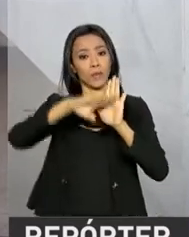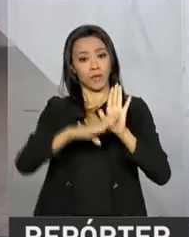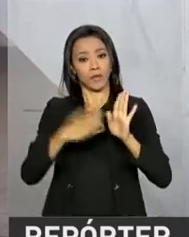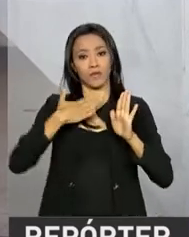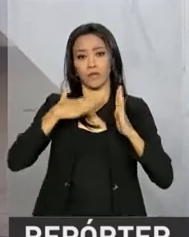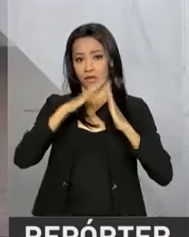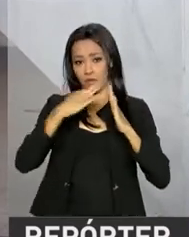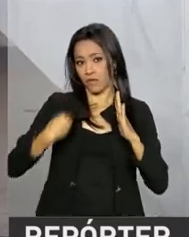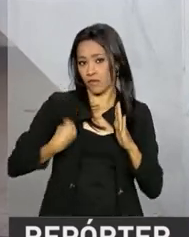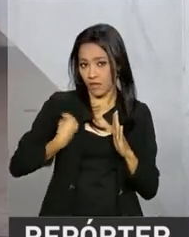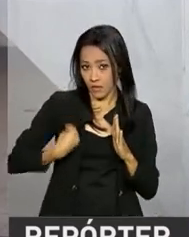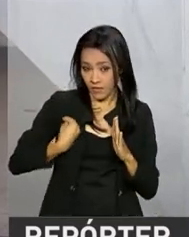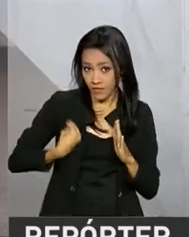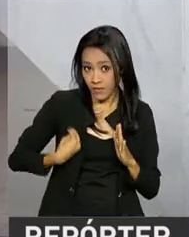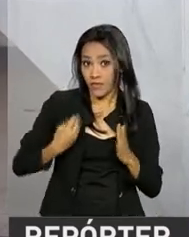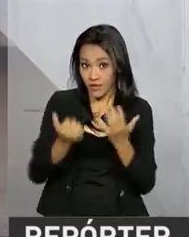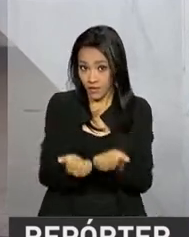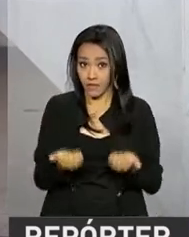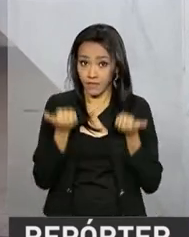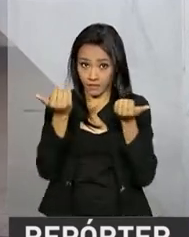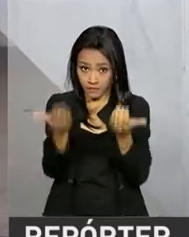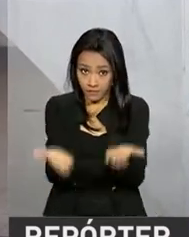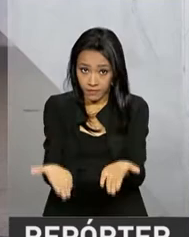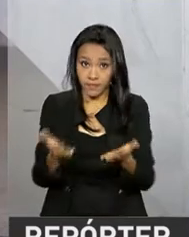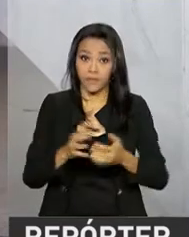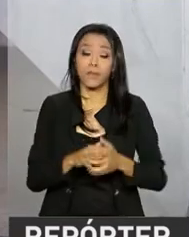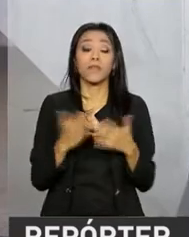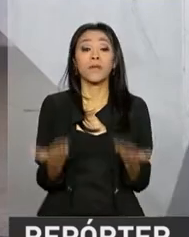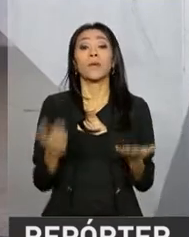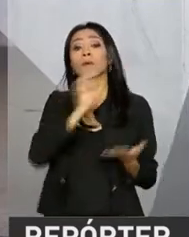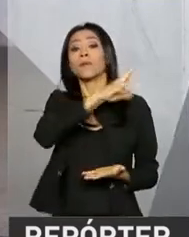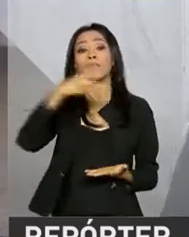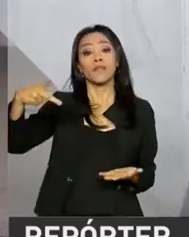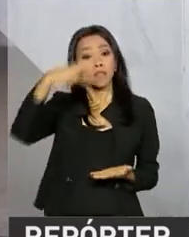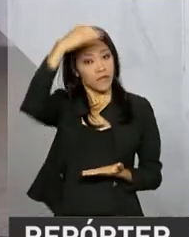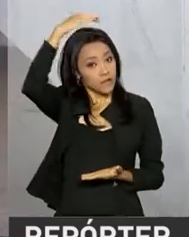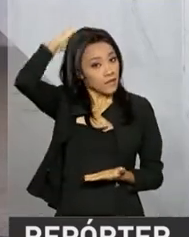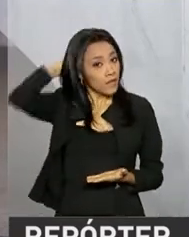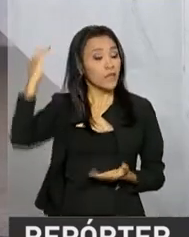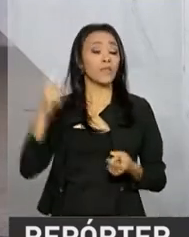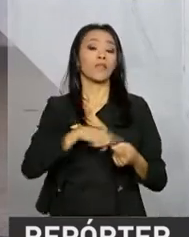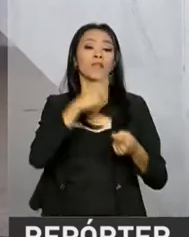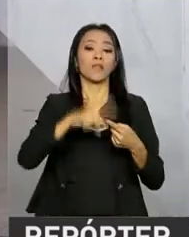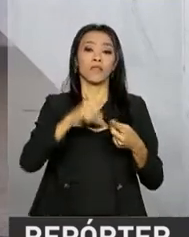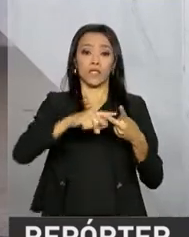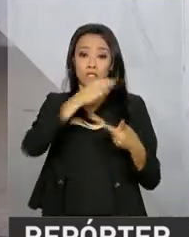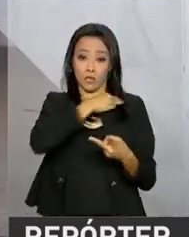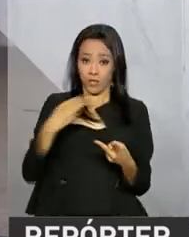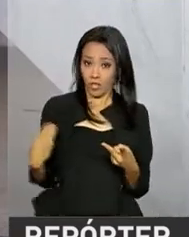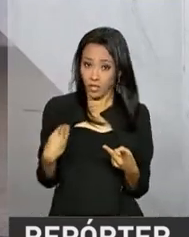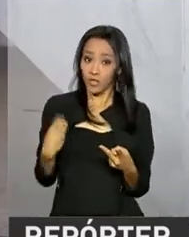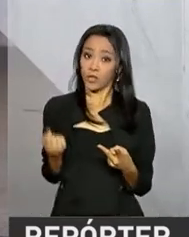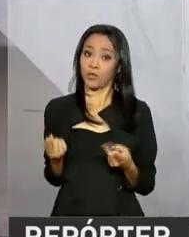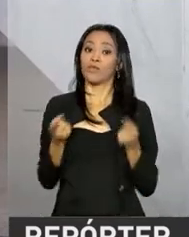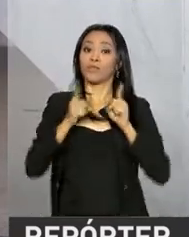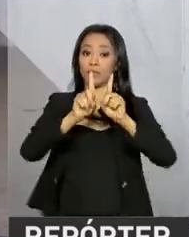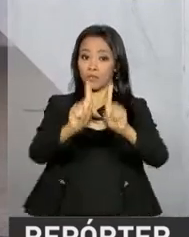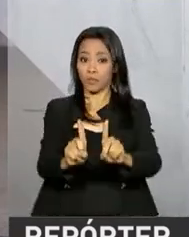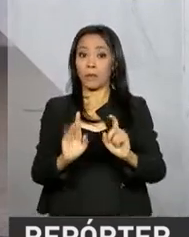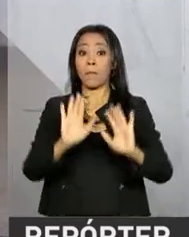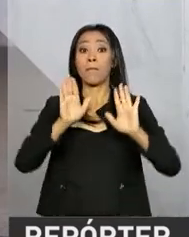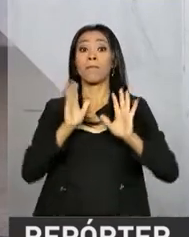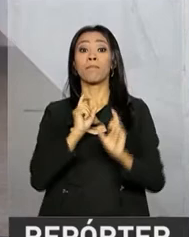do condomínio residencial Parque da Solidariedade. O presidente Michel Temer, o ministro das Cidades Bruno Araújo participam dessa